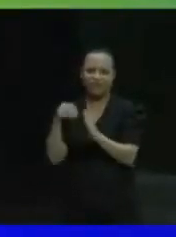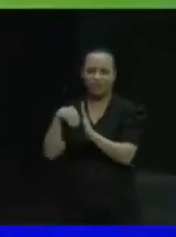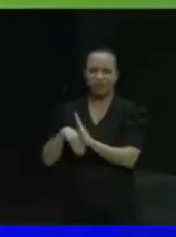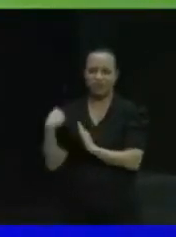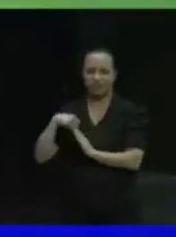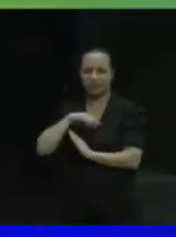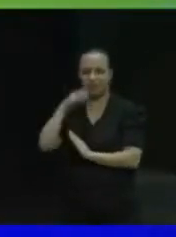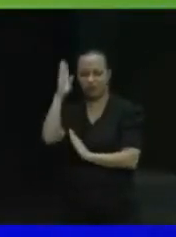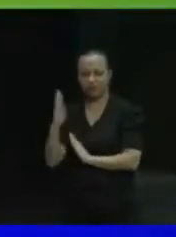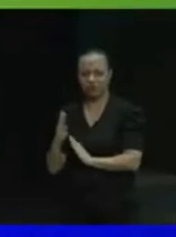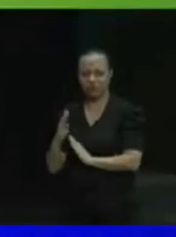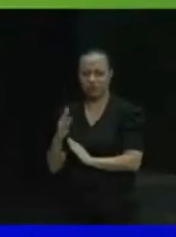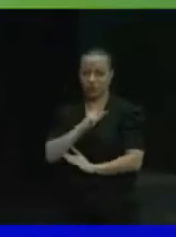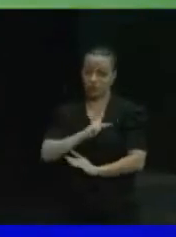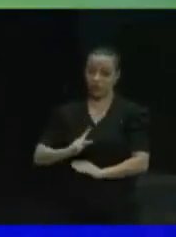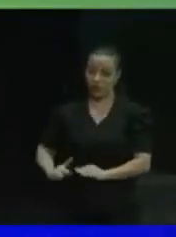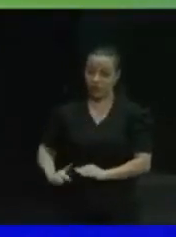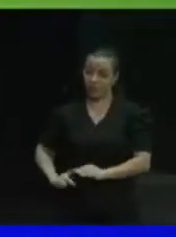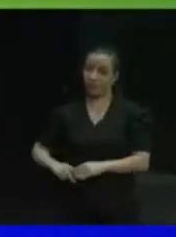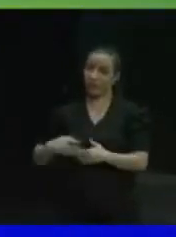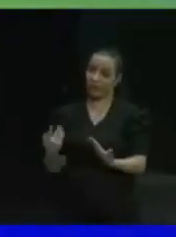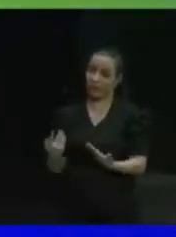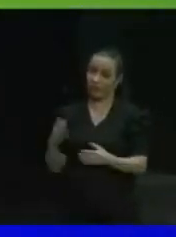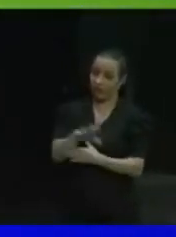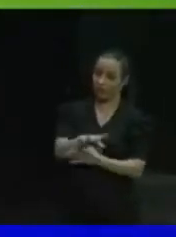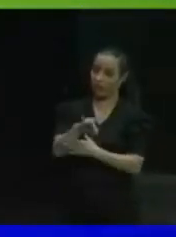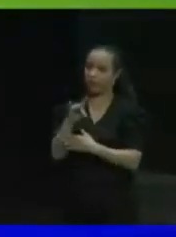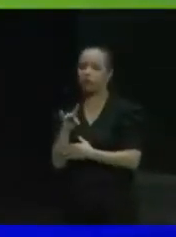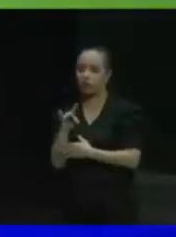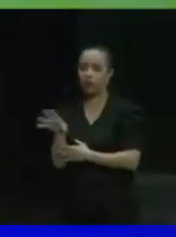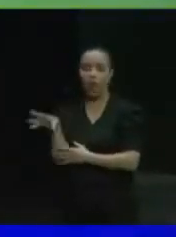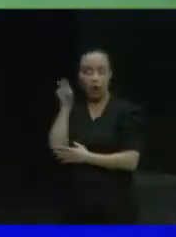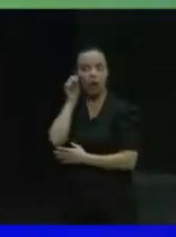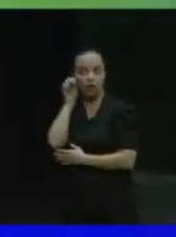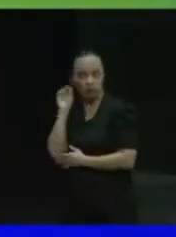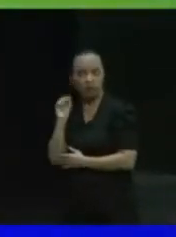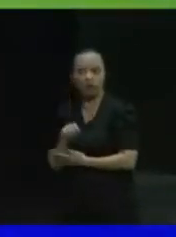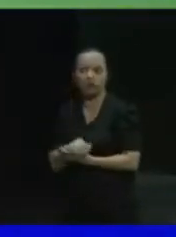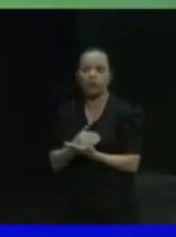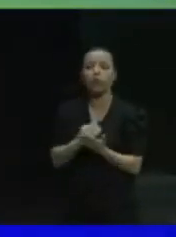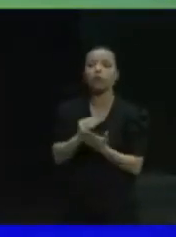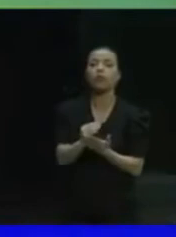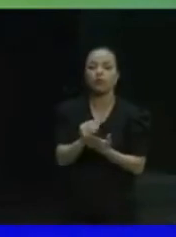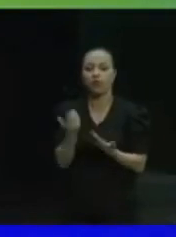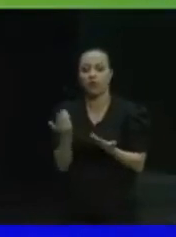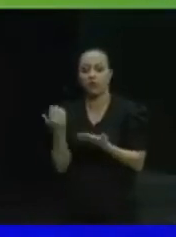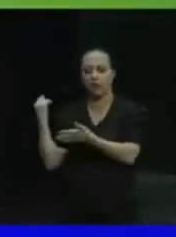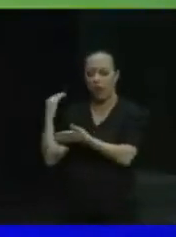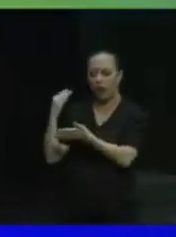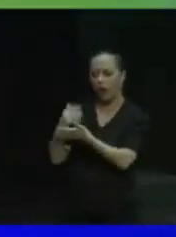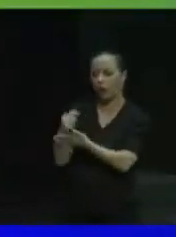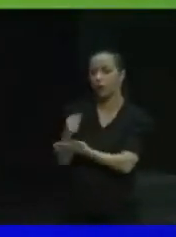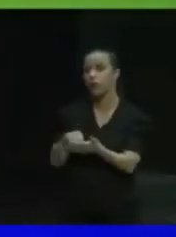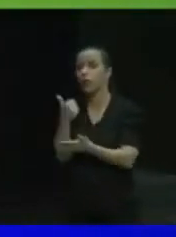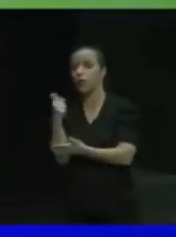país. O presidente, assim que eleito, e eu vi isso, começa, desde o primeiro